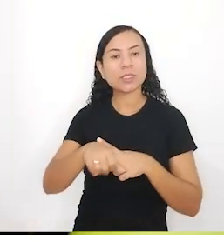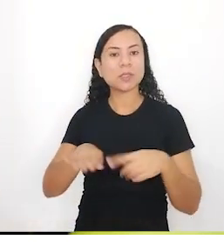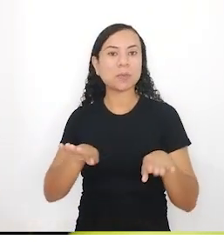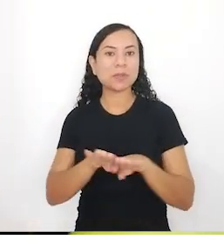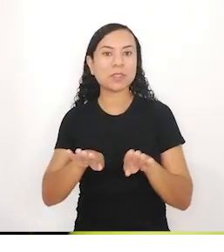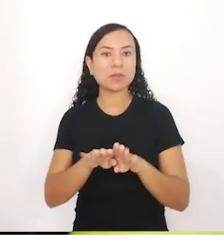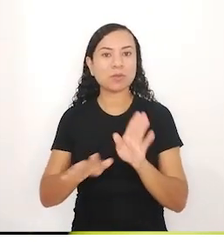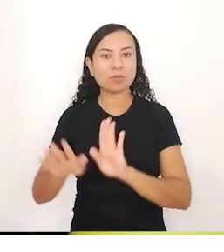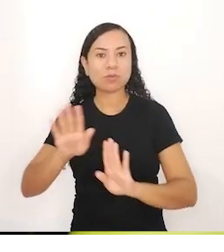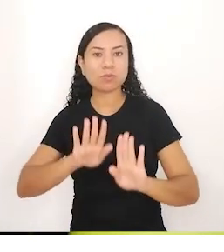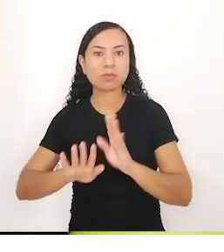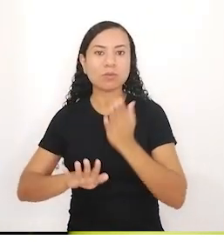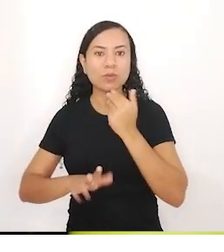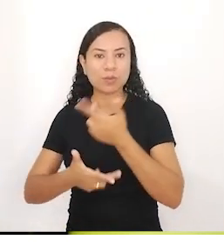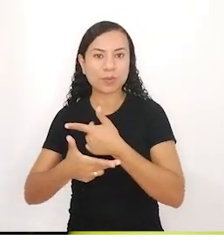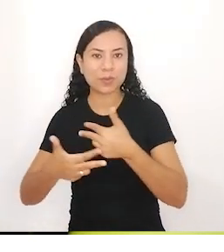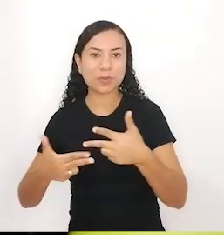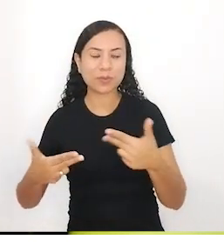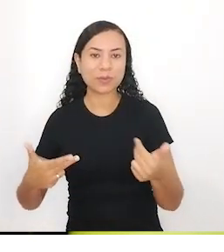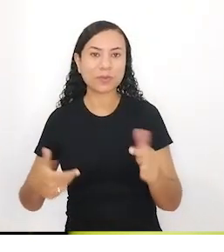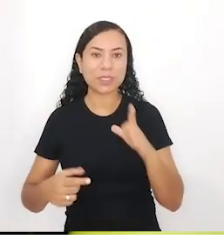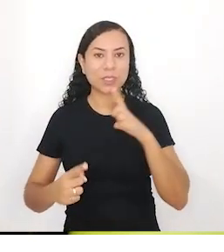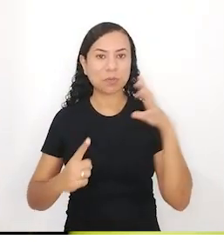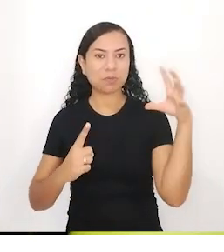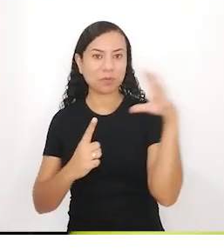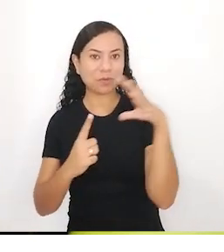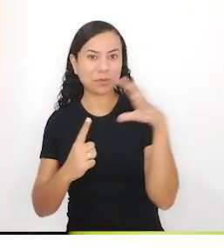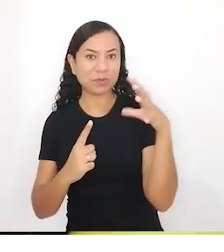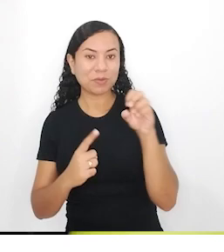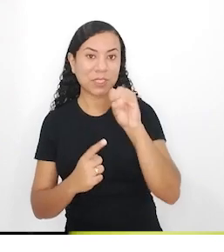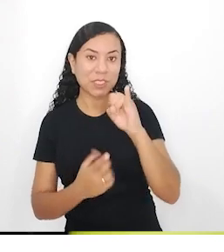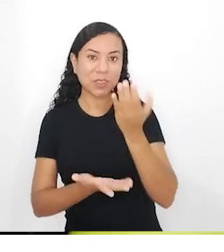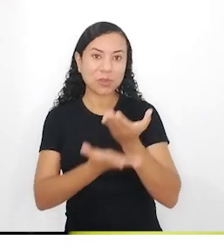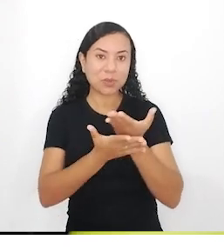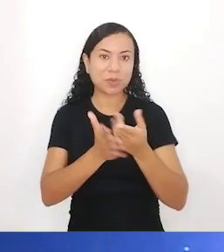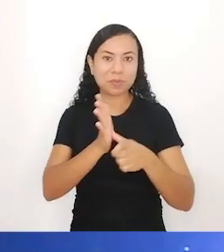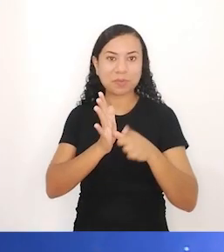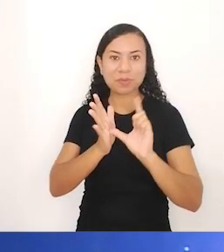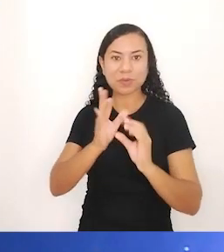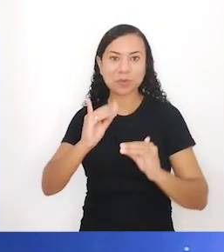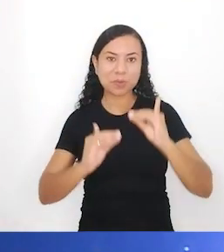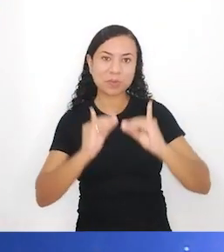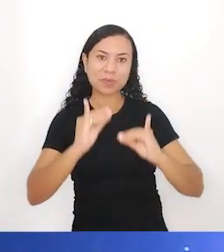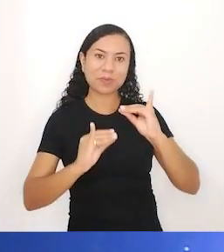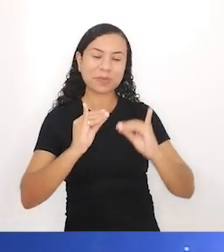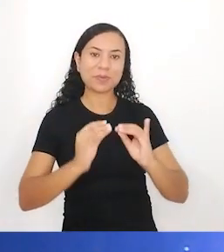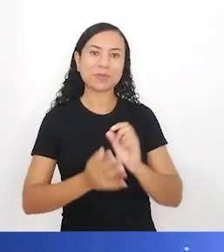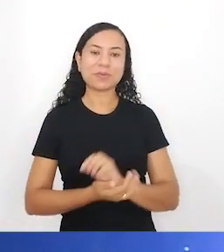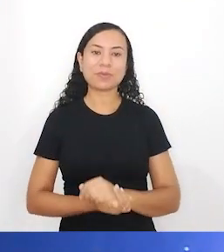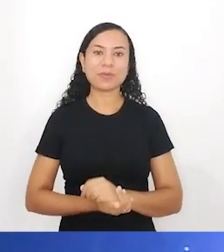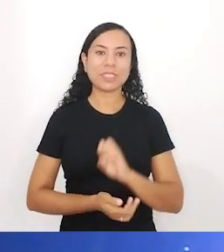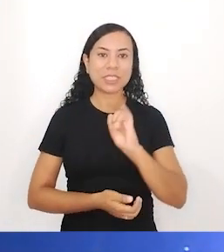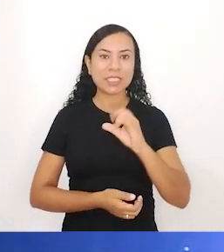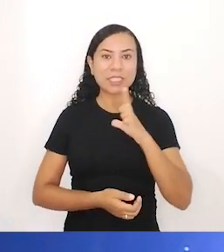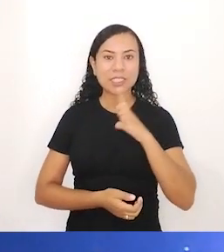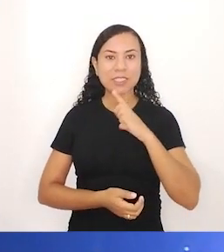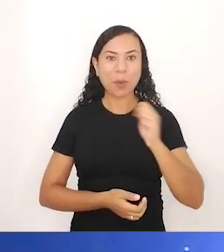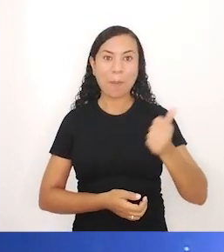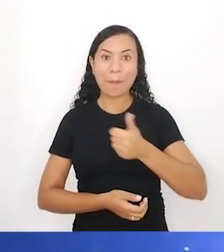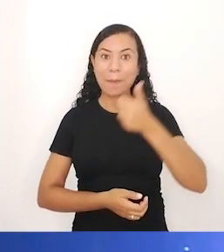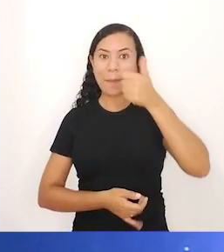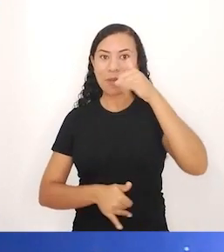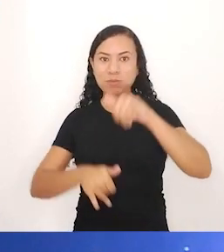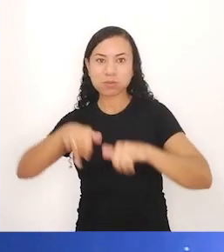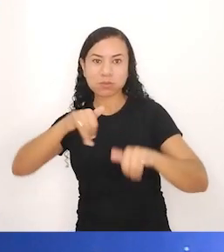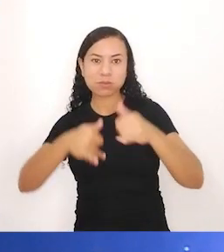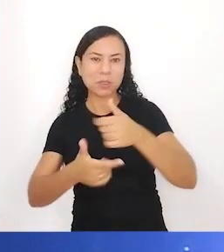alguns produtos vegetais também sofre influência a partir do estudo dos hormônios. Quando você tem uma melhor